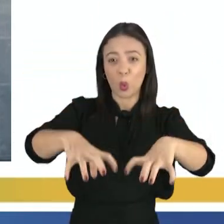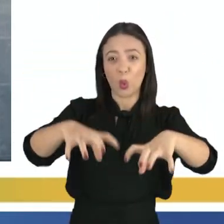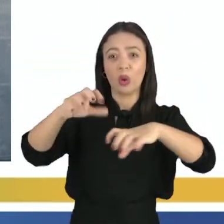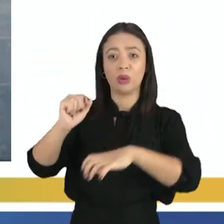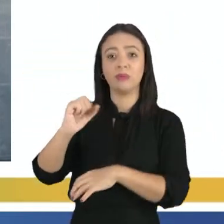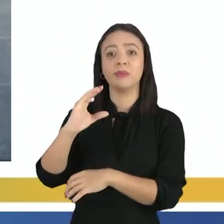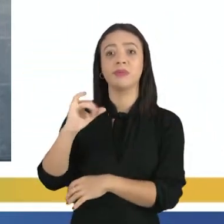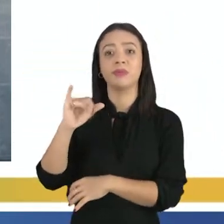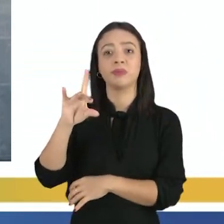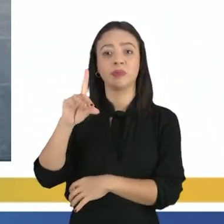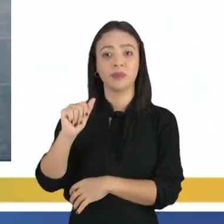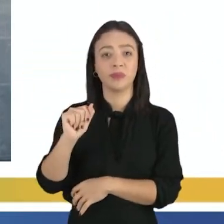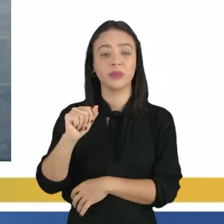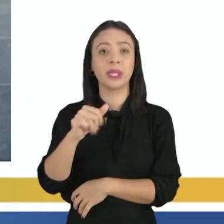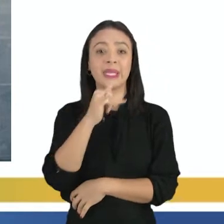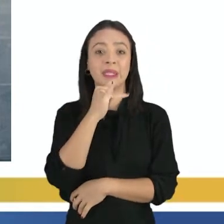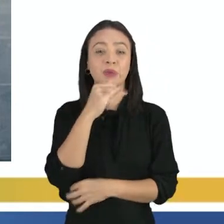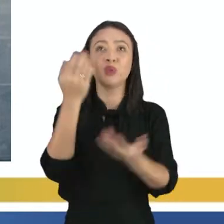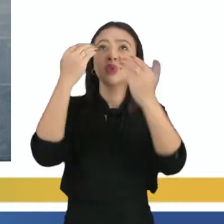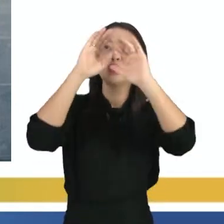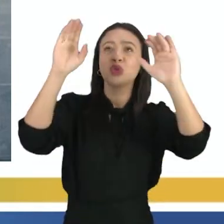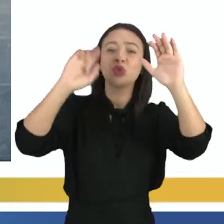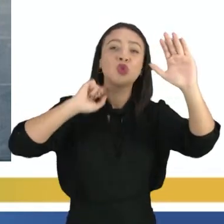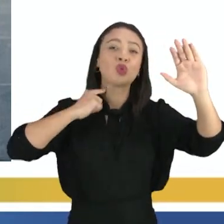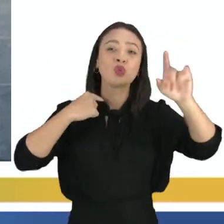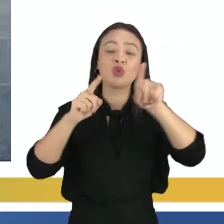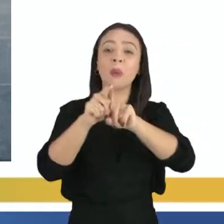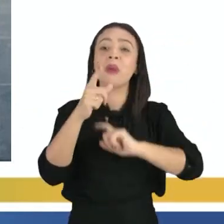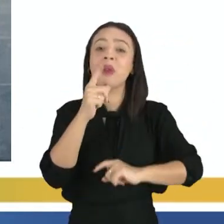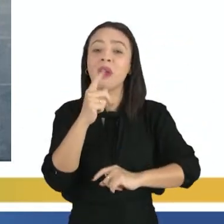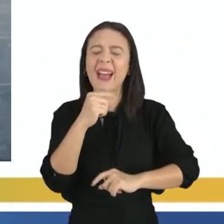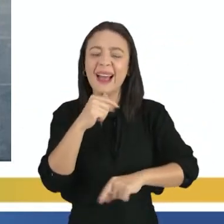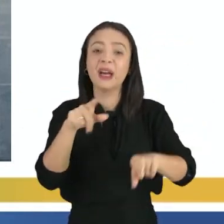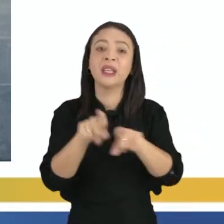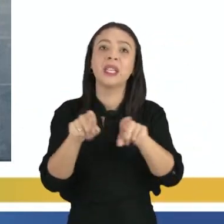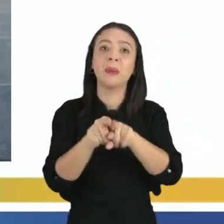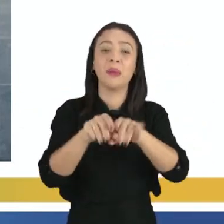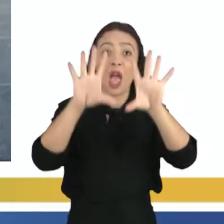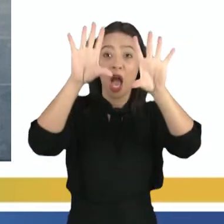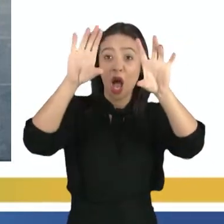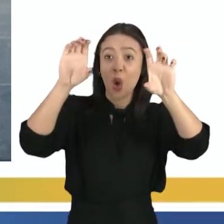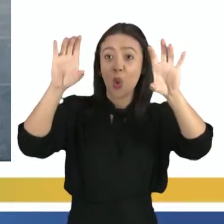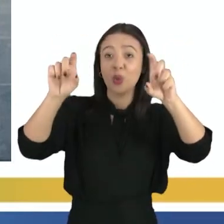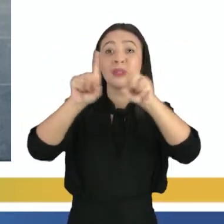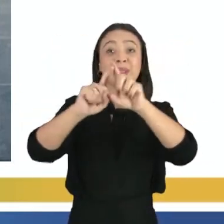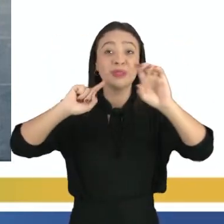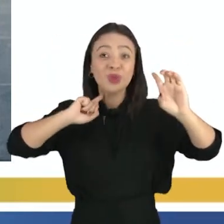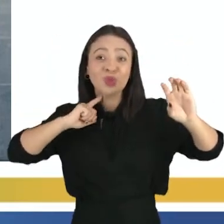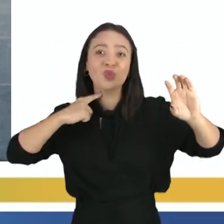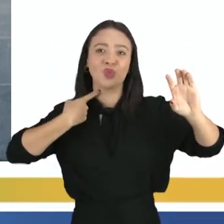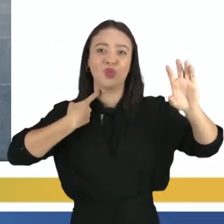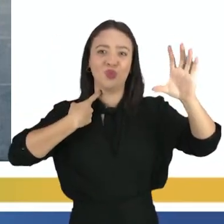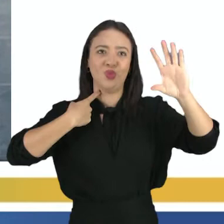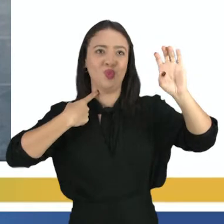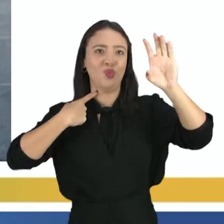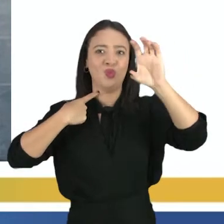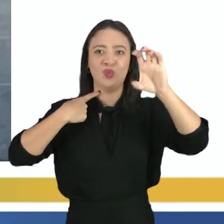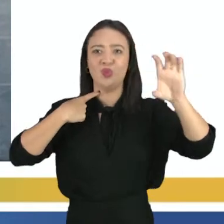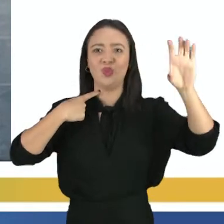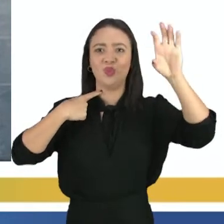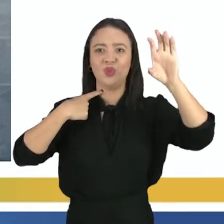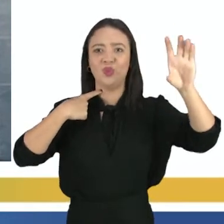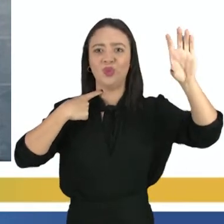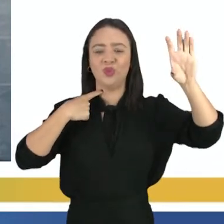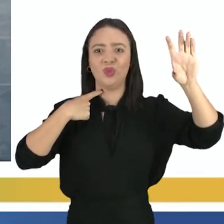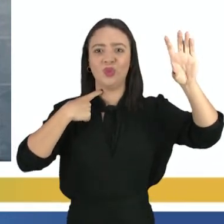está num céu totalmente poluído, a água vai poluir até a nuvem que está ali com uma água armazenada na